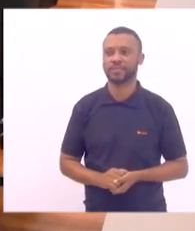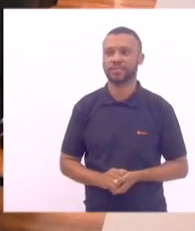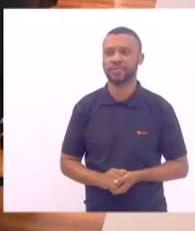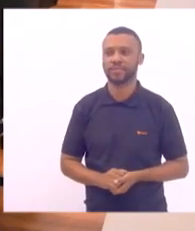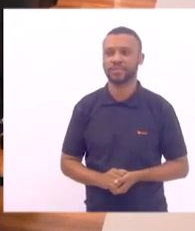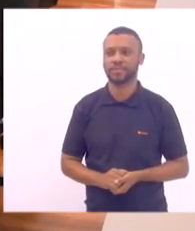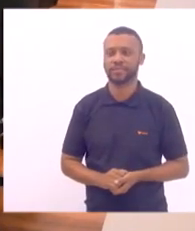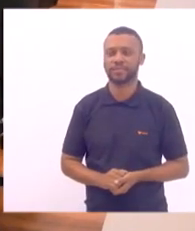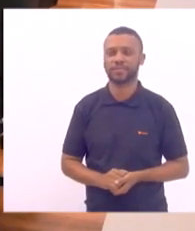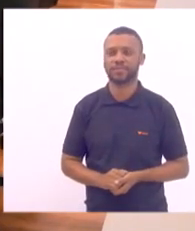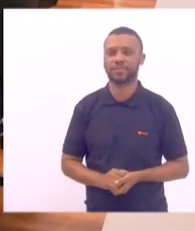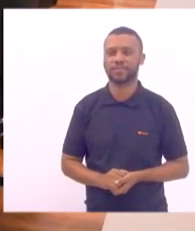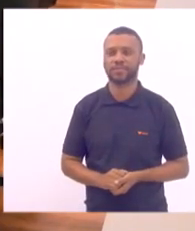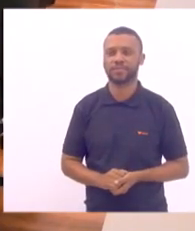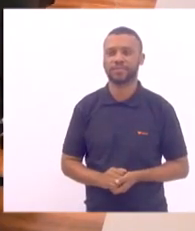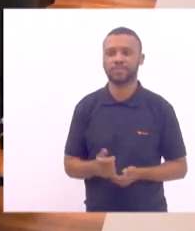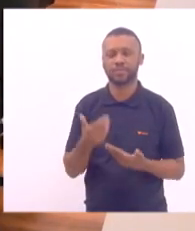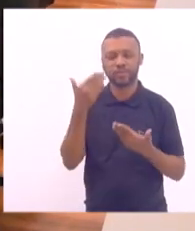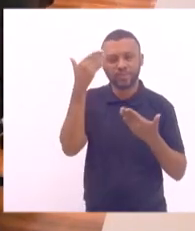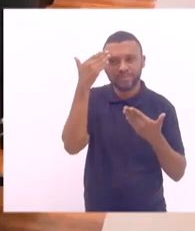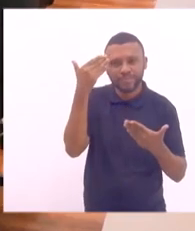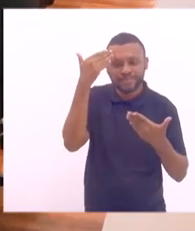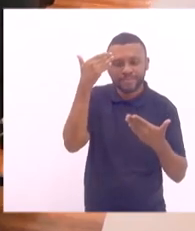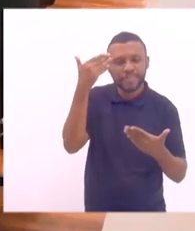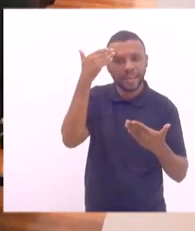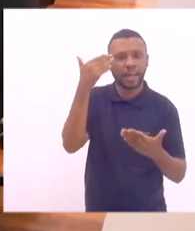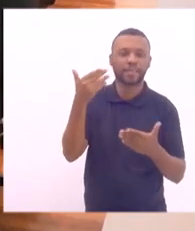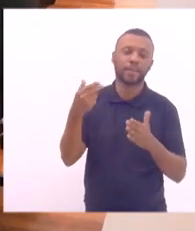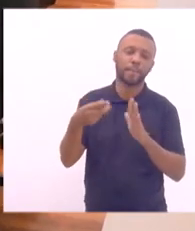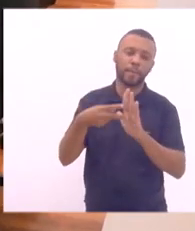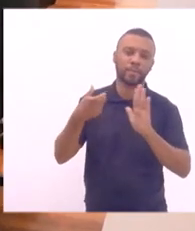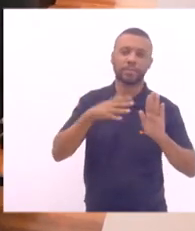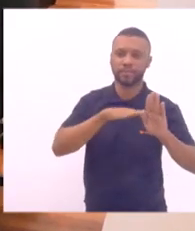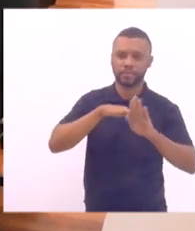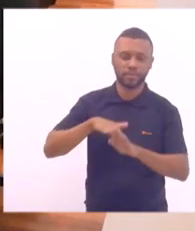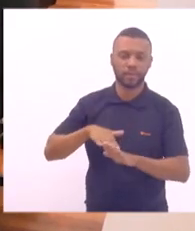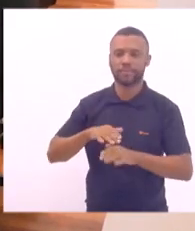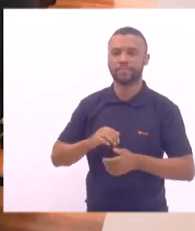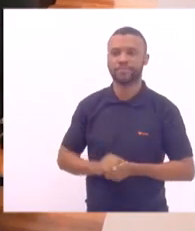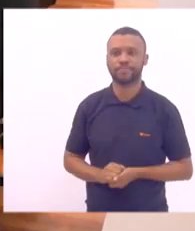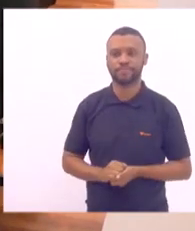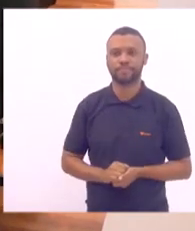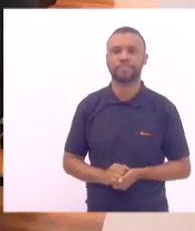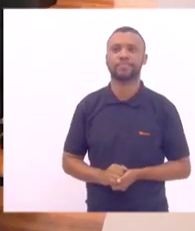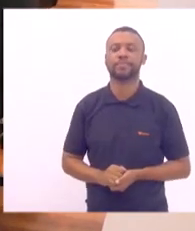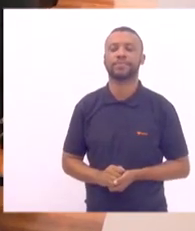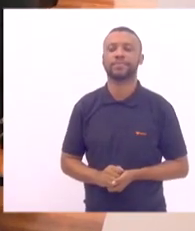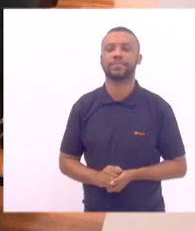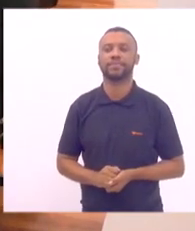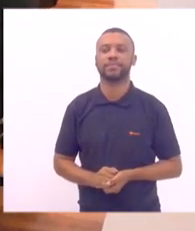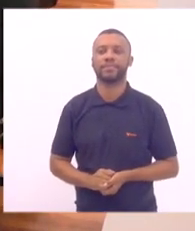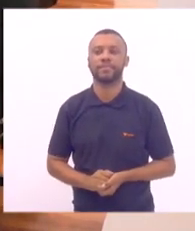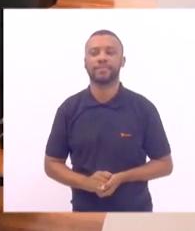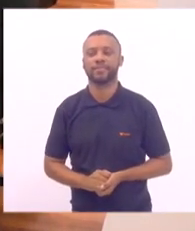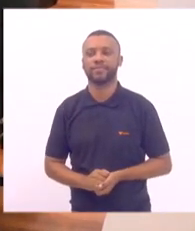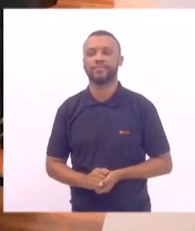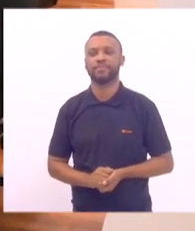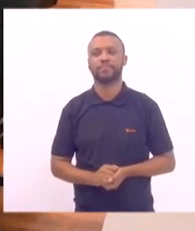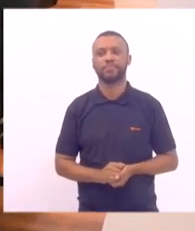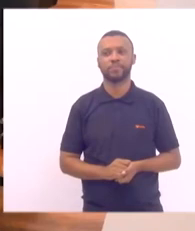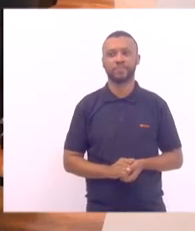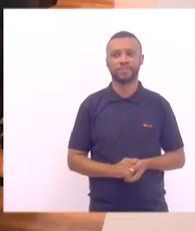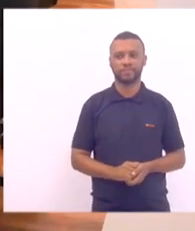Muito obrigada pela derrubada. Concede a isenção de taxa de aglomeração de São Júlio de Aumentada para refugiado no âmbito do Estado do Rio de